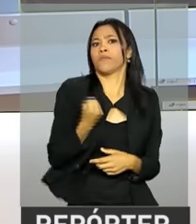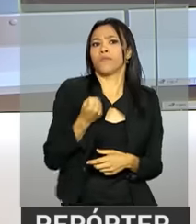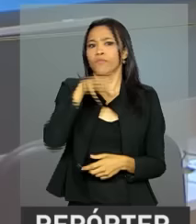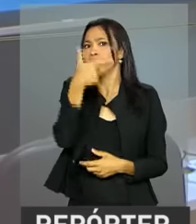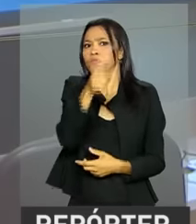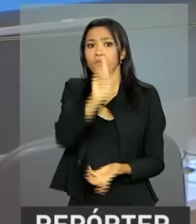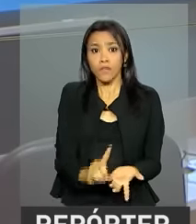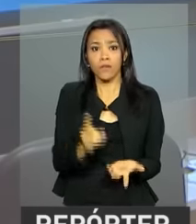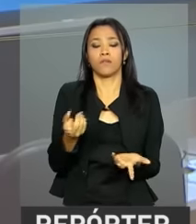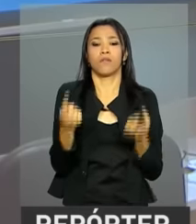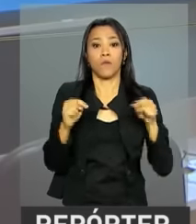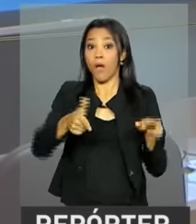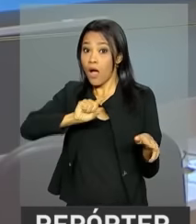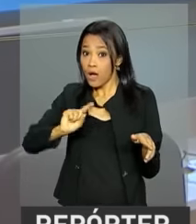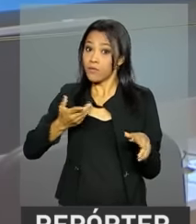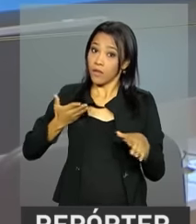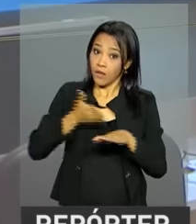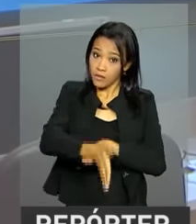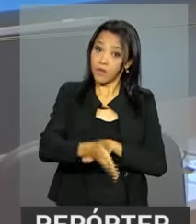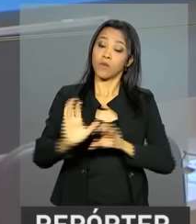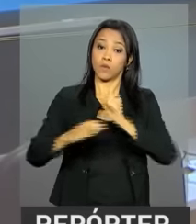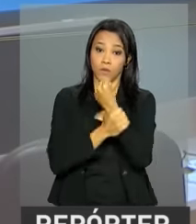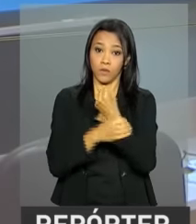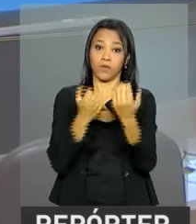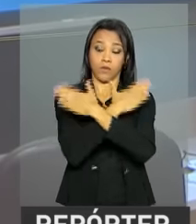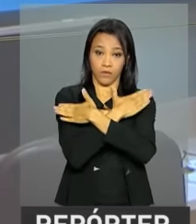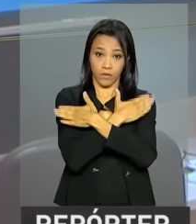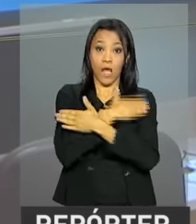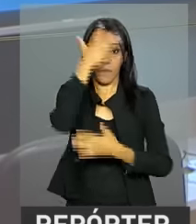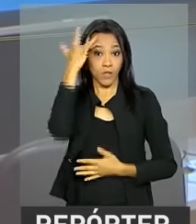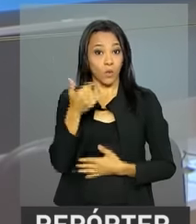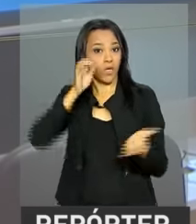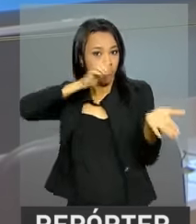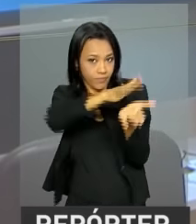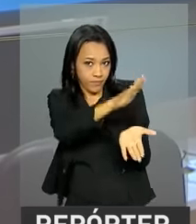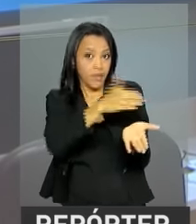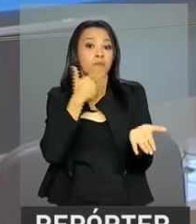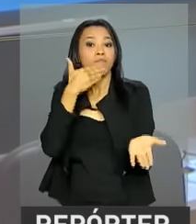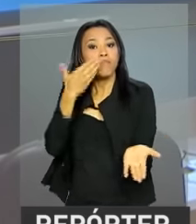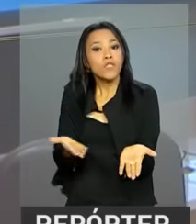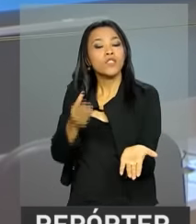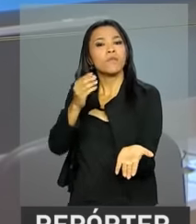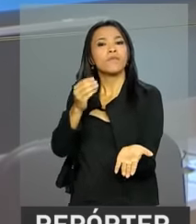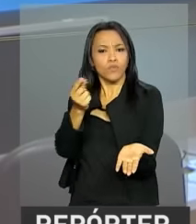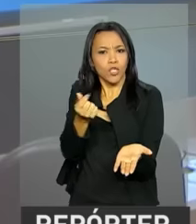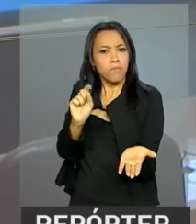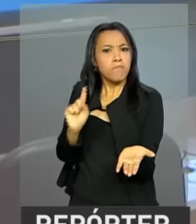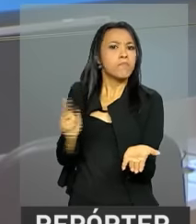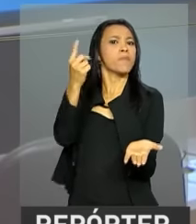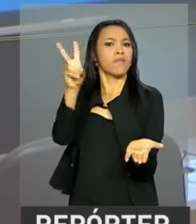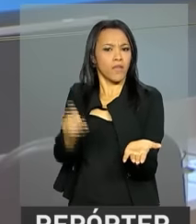direito antes para ter acesso ao seguro desemprego o trabalhador demitido podia pedir o din pela primeira vez se